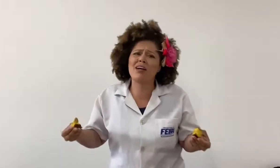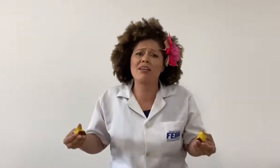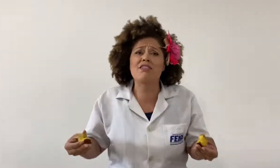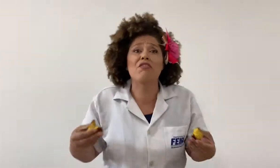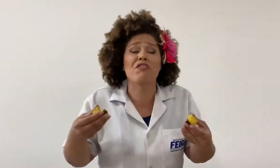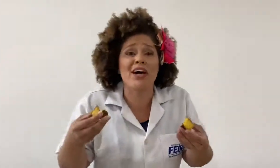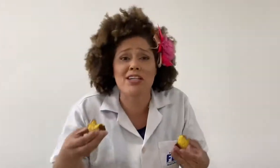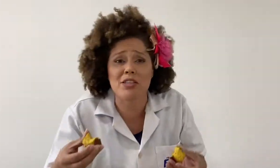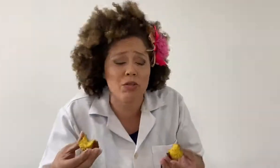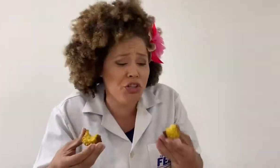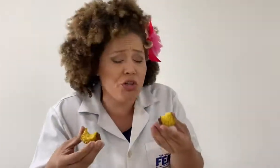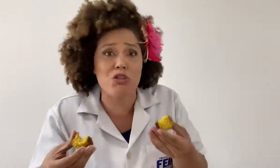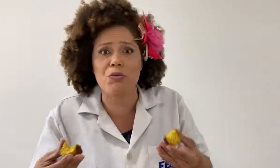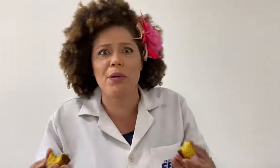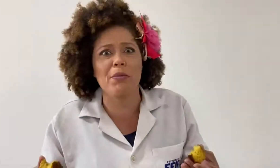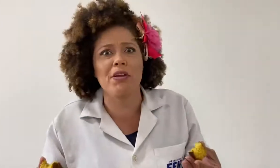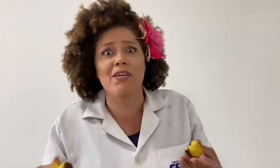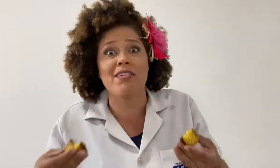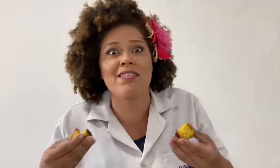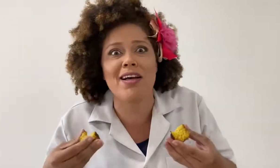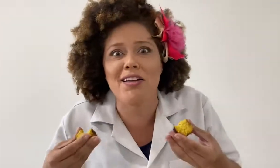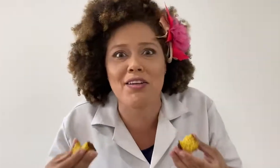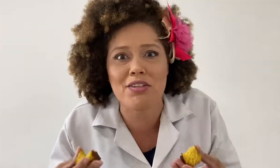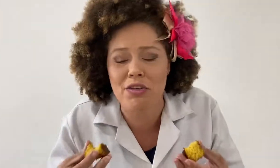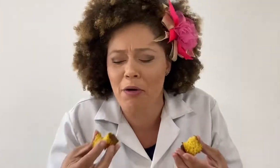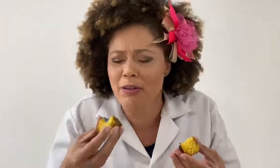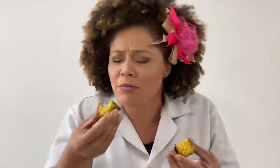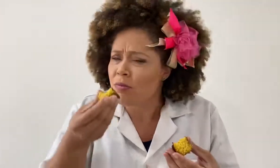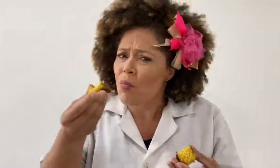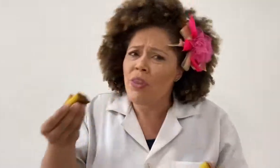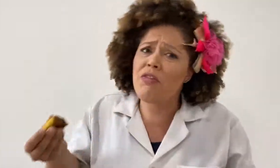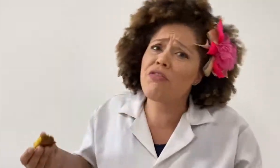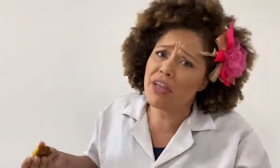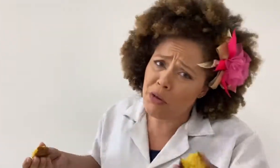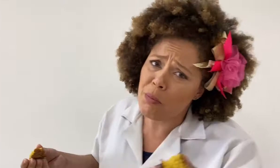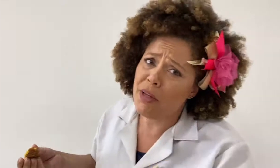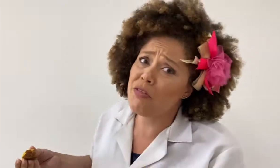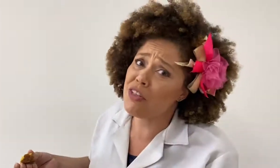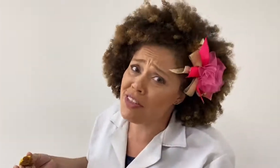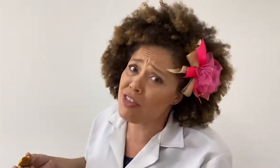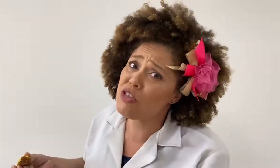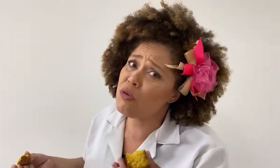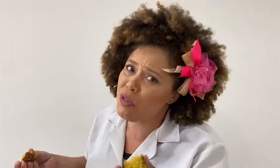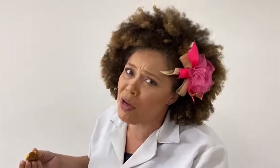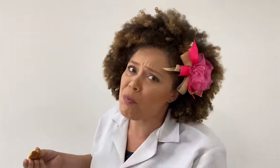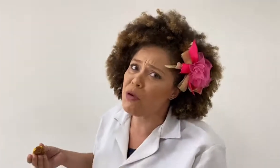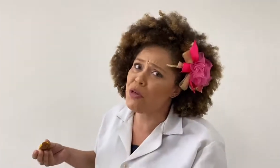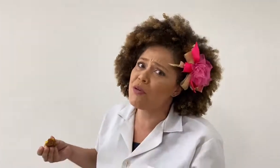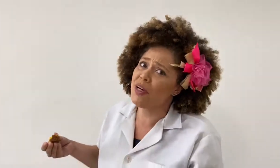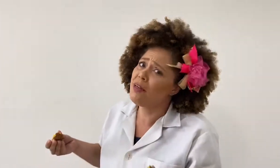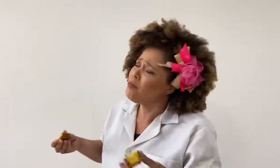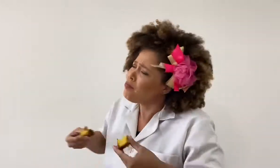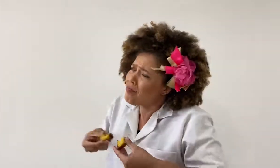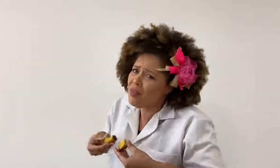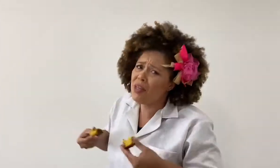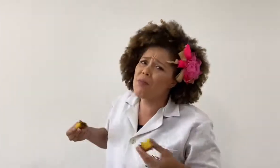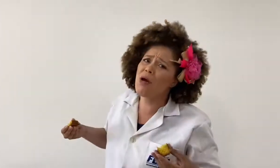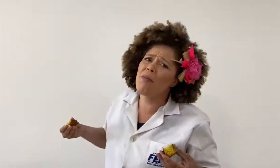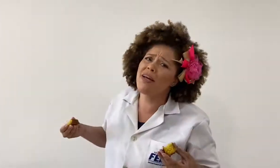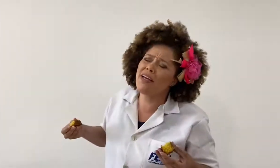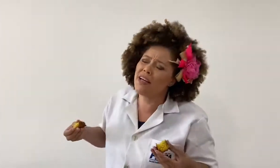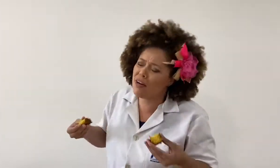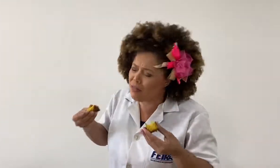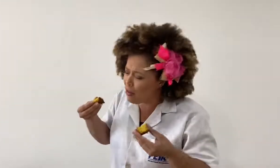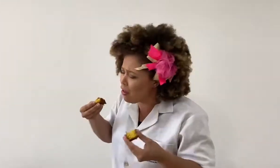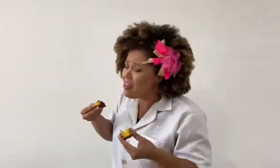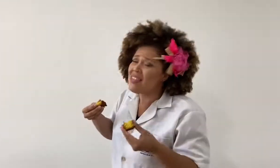Que delícia, fácil. Gente, gosto de pamonha, que delícia, ó. Eu vou ficar aqui comendo, vocês estudem aí um pouquinho, tá? Que Pro